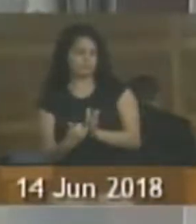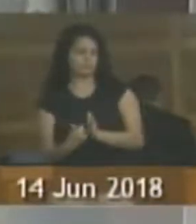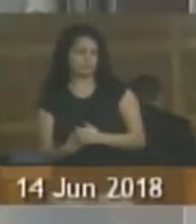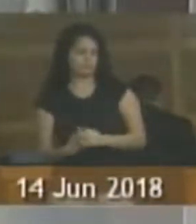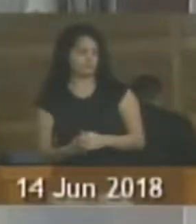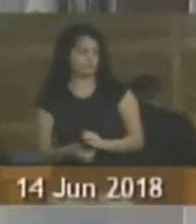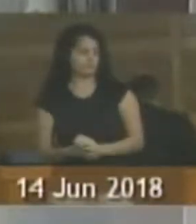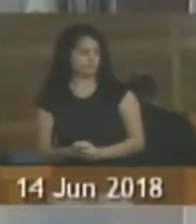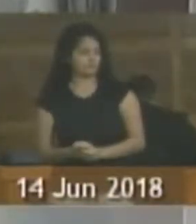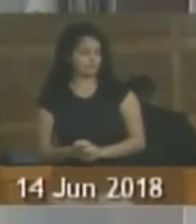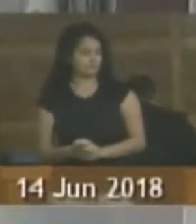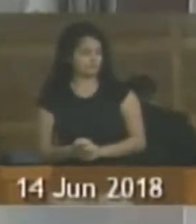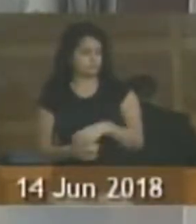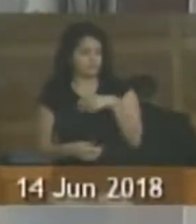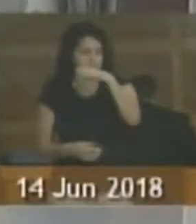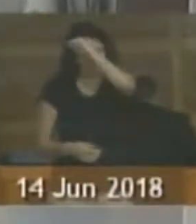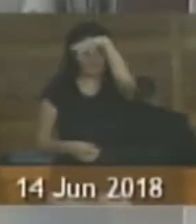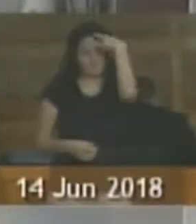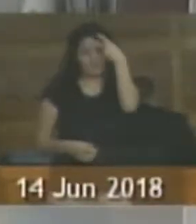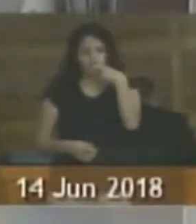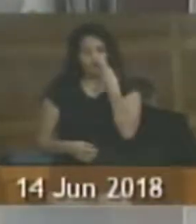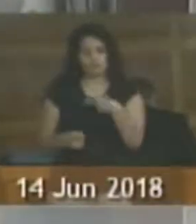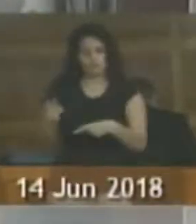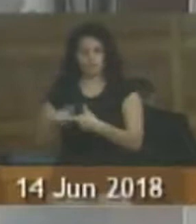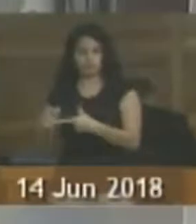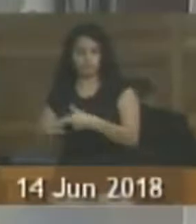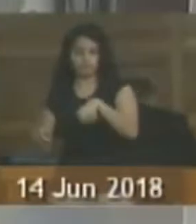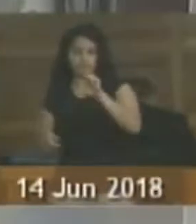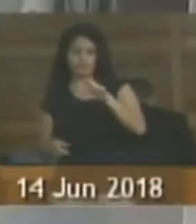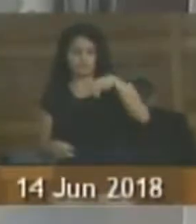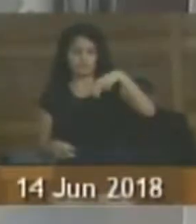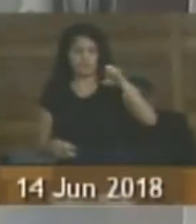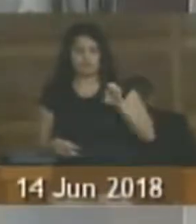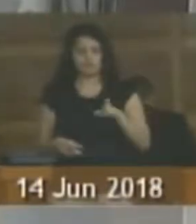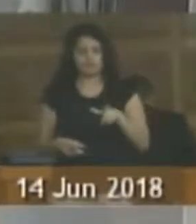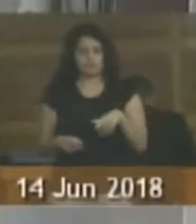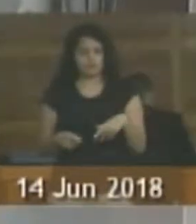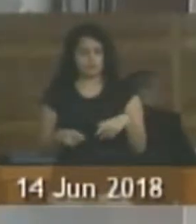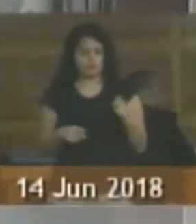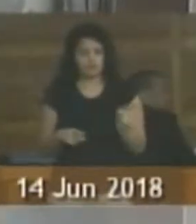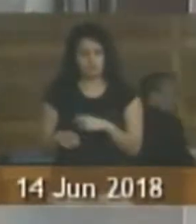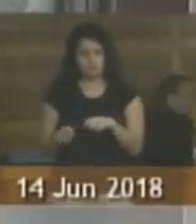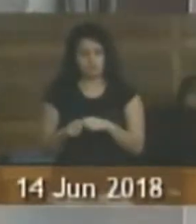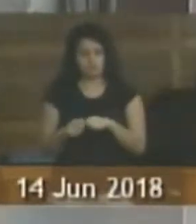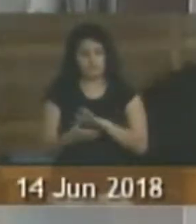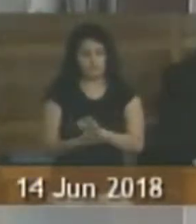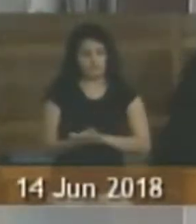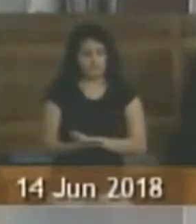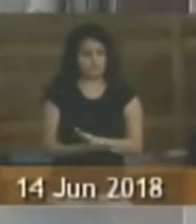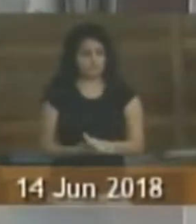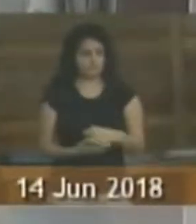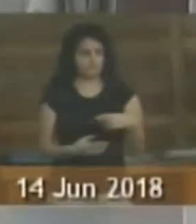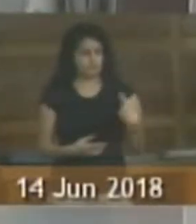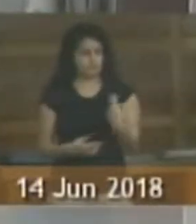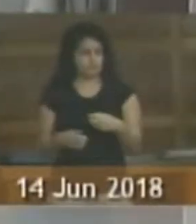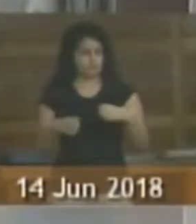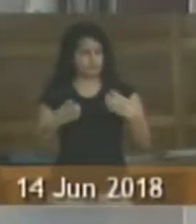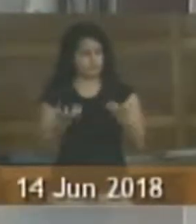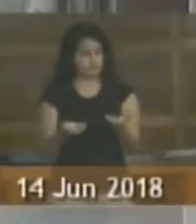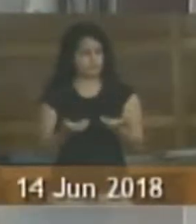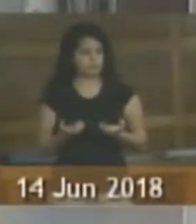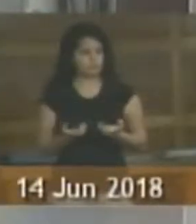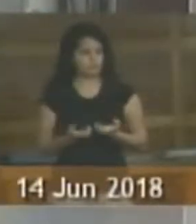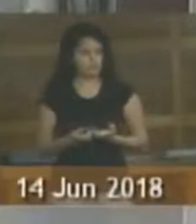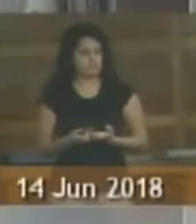problema é da Enel e ninguém faz nada. E queremos também a prestação de contas da verba quilombola, uma